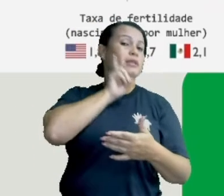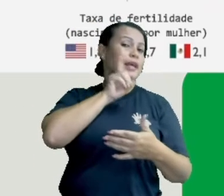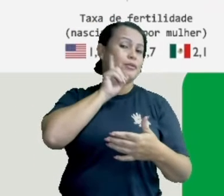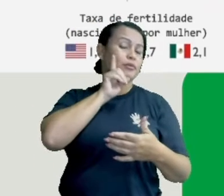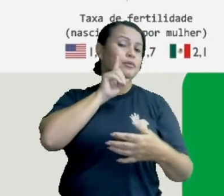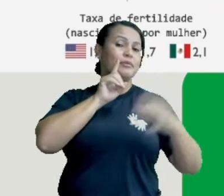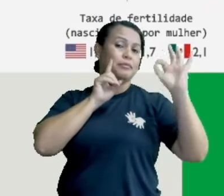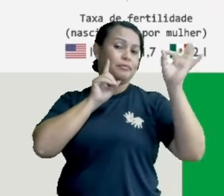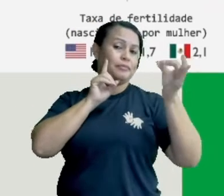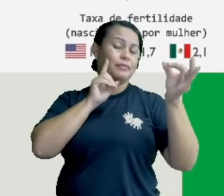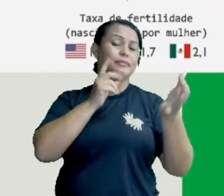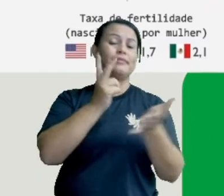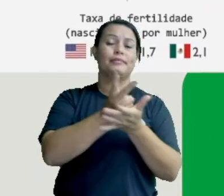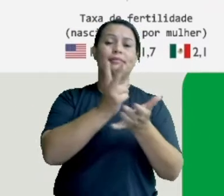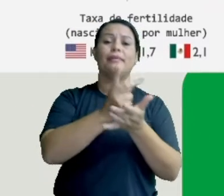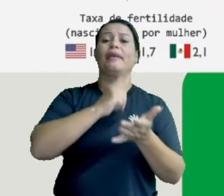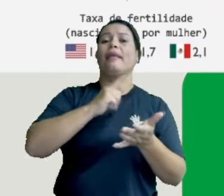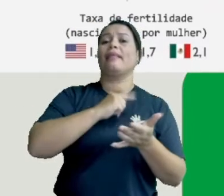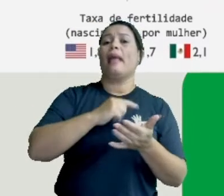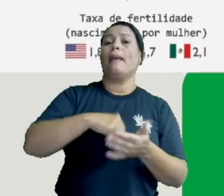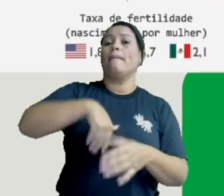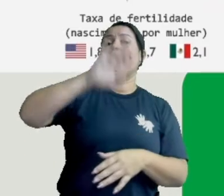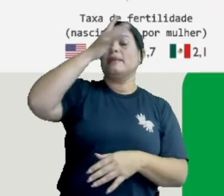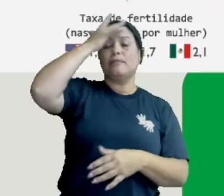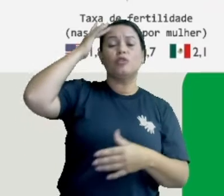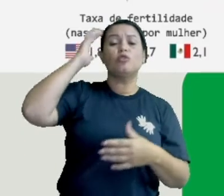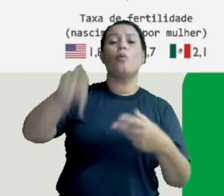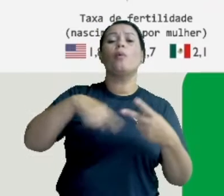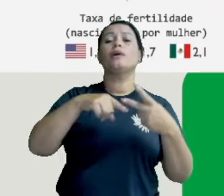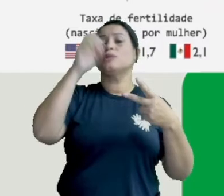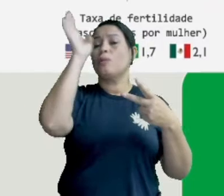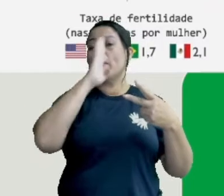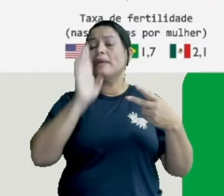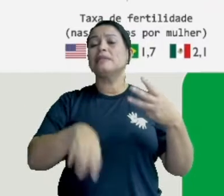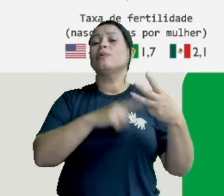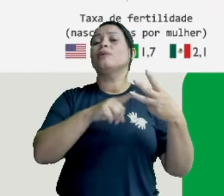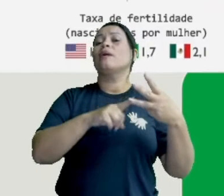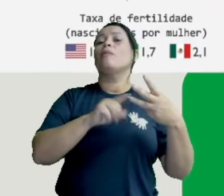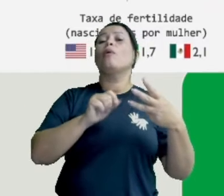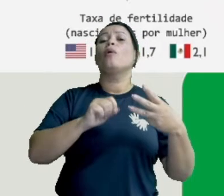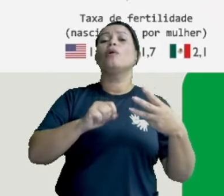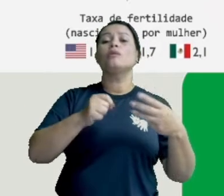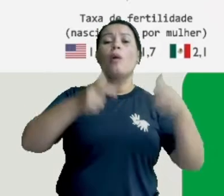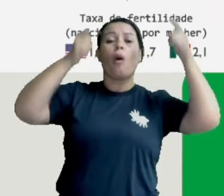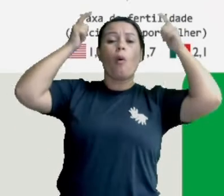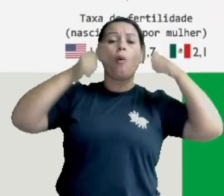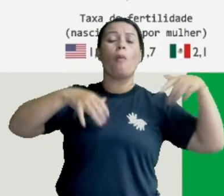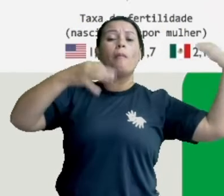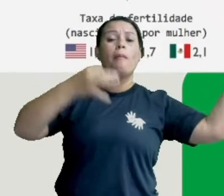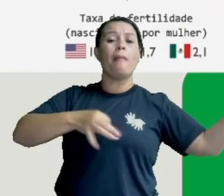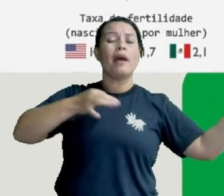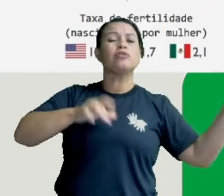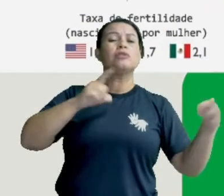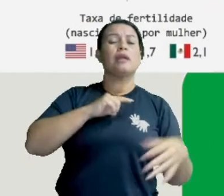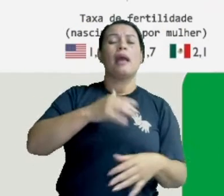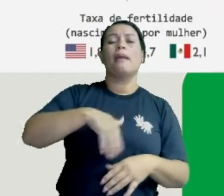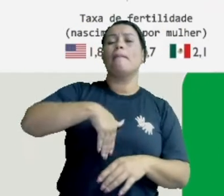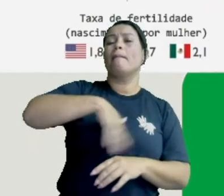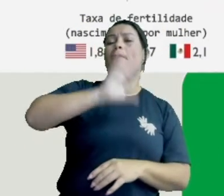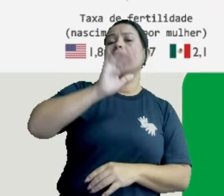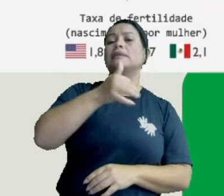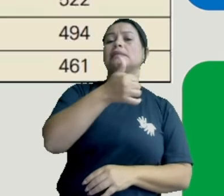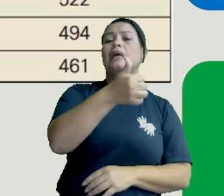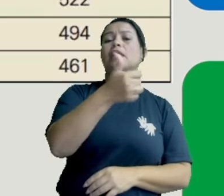com certeza seria o país com maior população, seguido de Brasil, e em terceiro o México, que conta com uma população de mais de 120 milhões